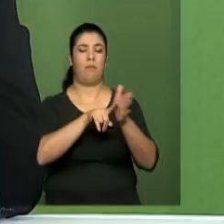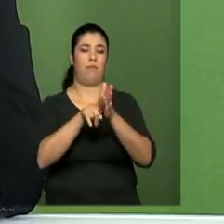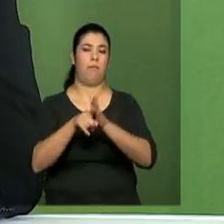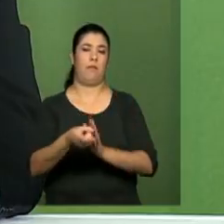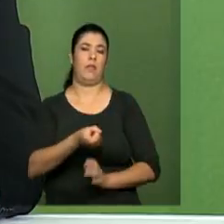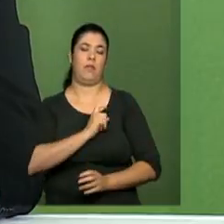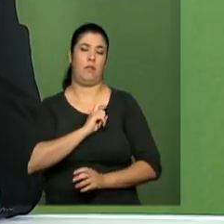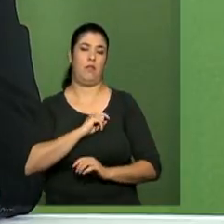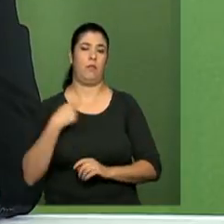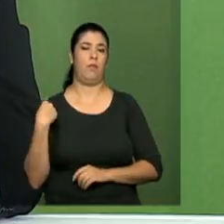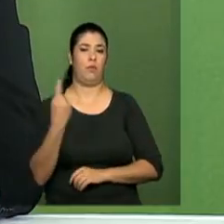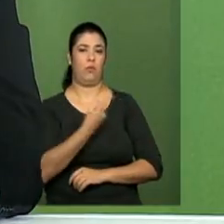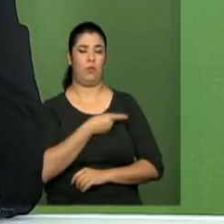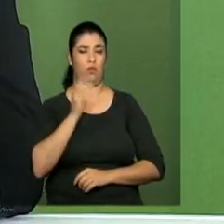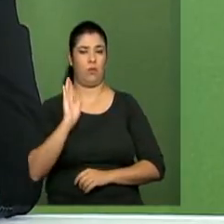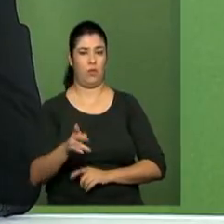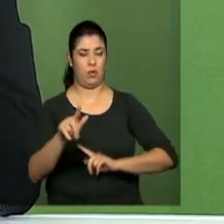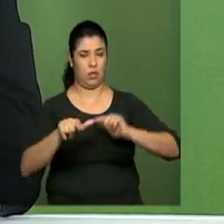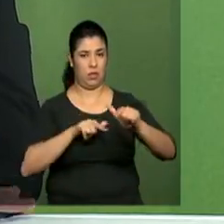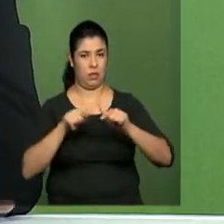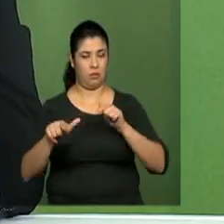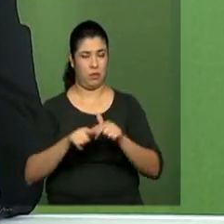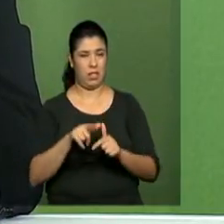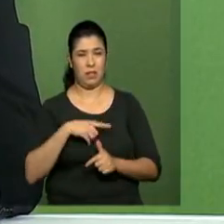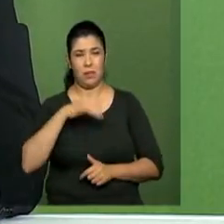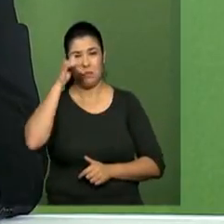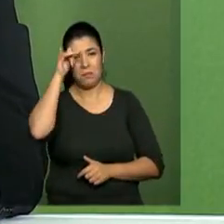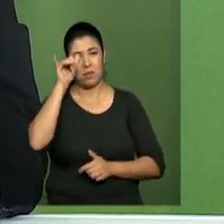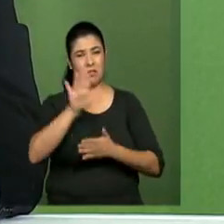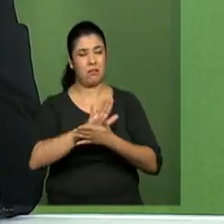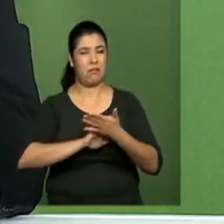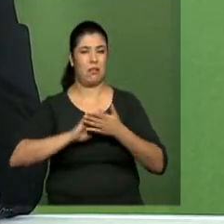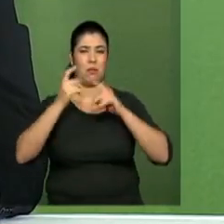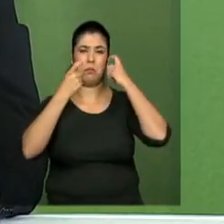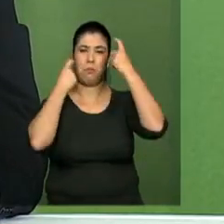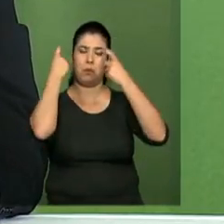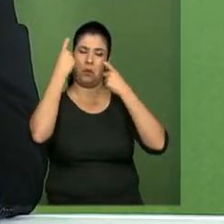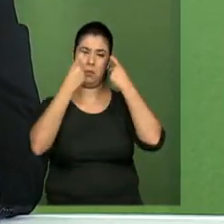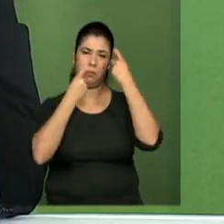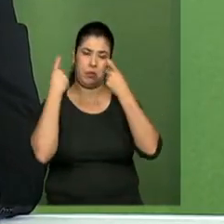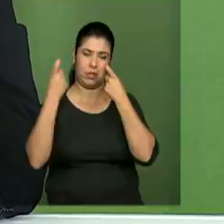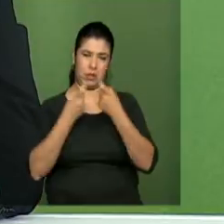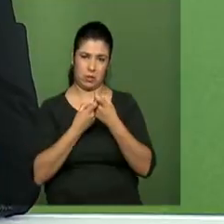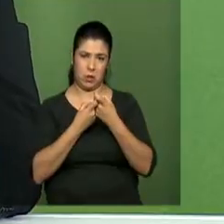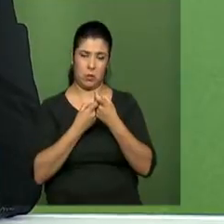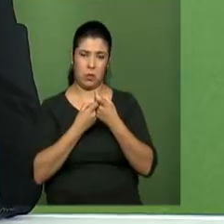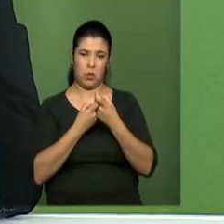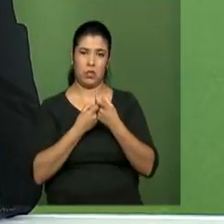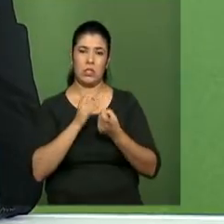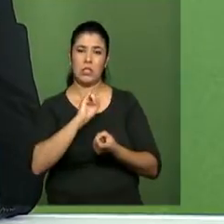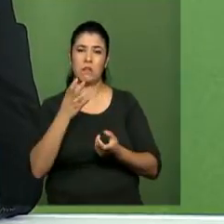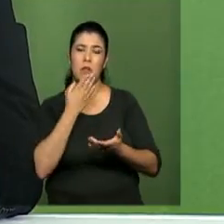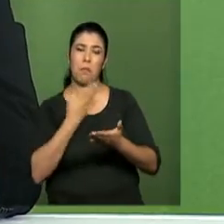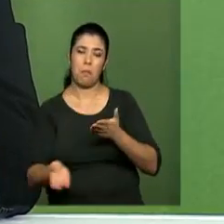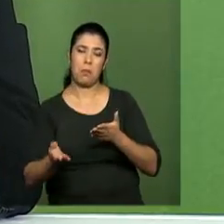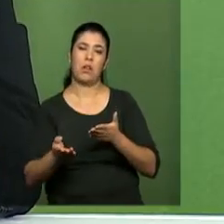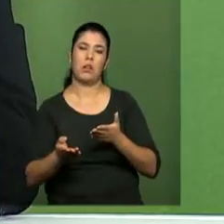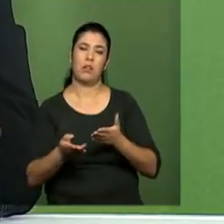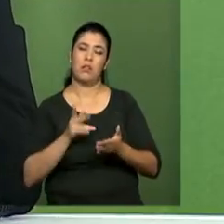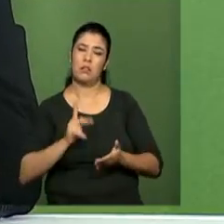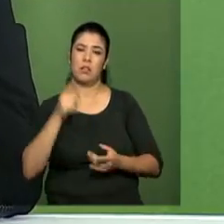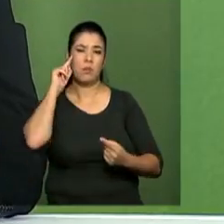portanto nós trabalhamos sem nenhuma preocupação do impacto fiscal porque ele sempre será popular